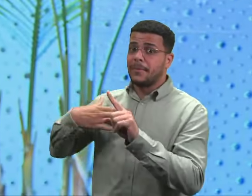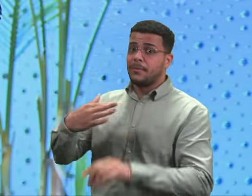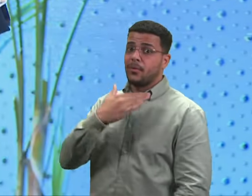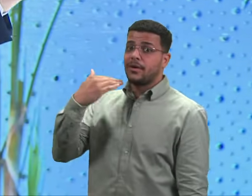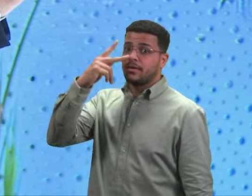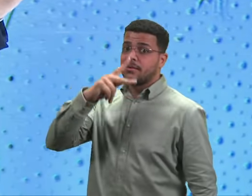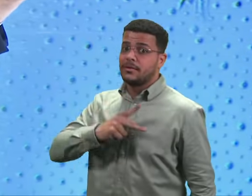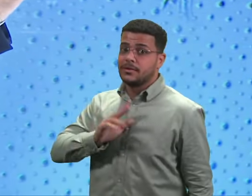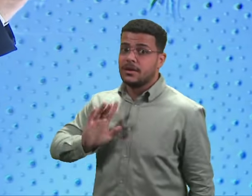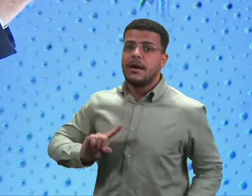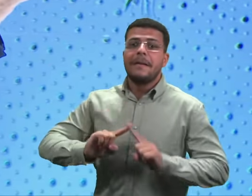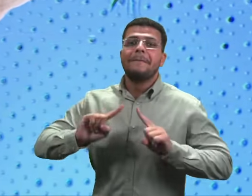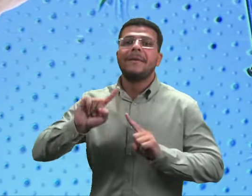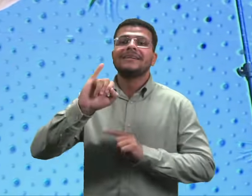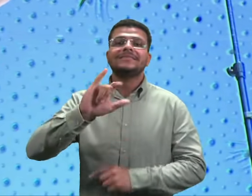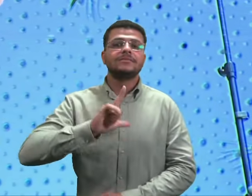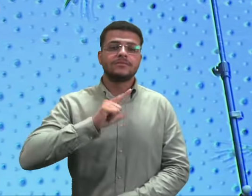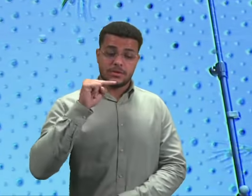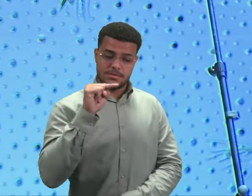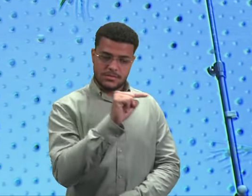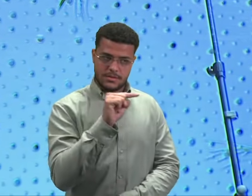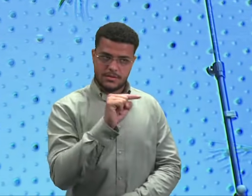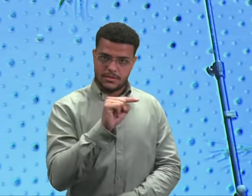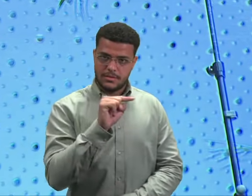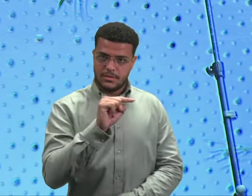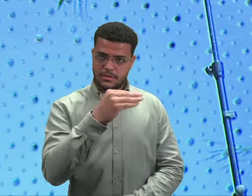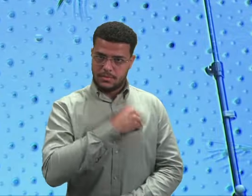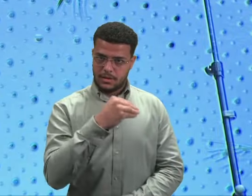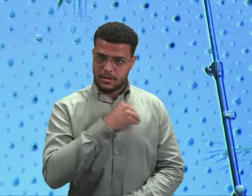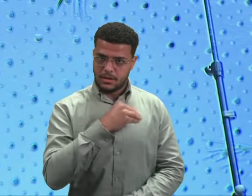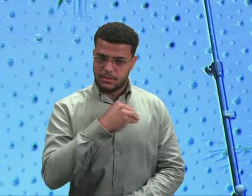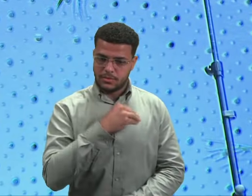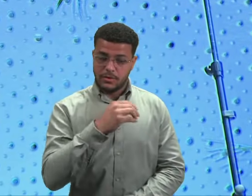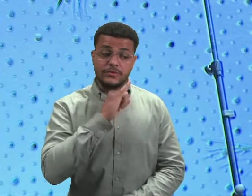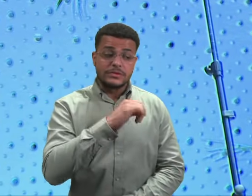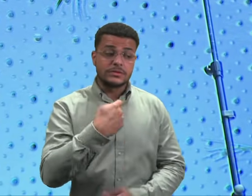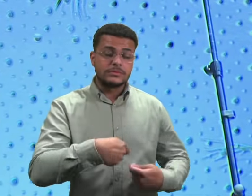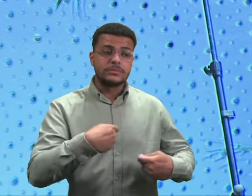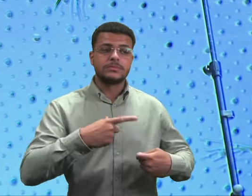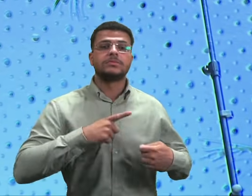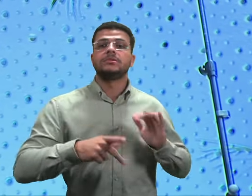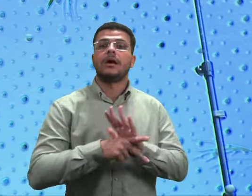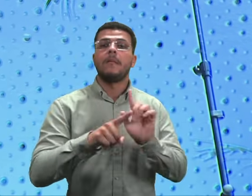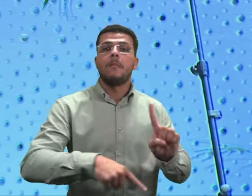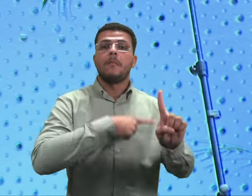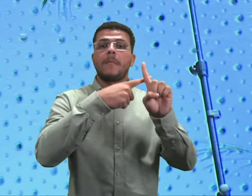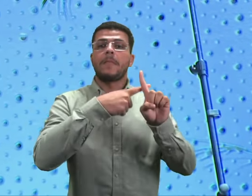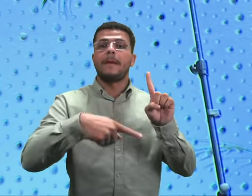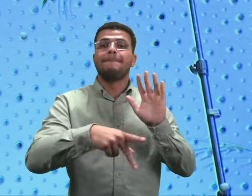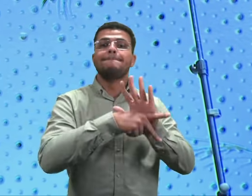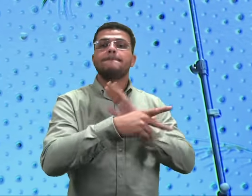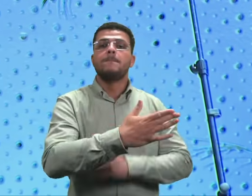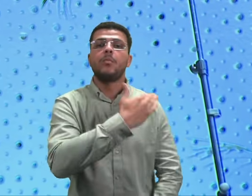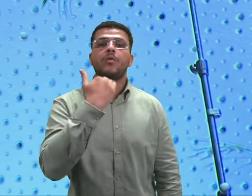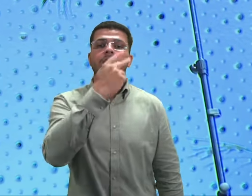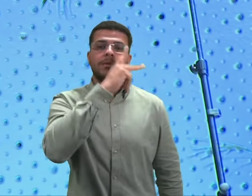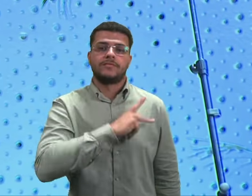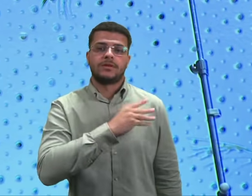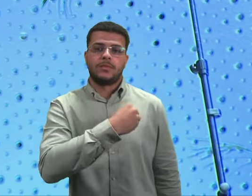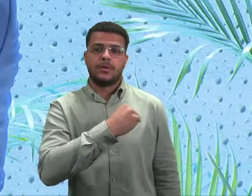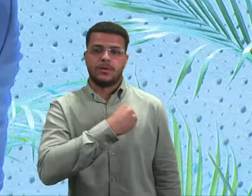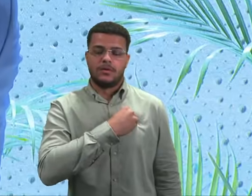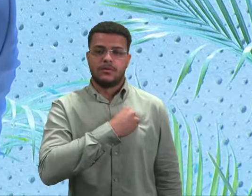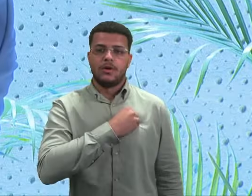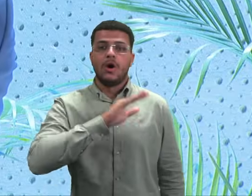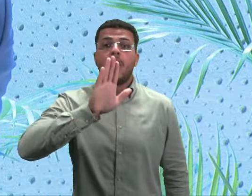assim: filho, se você quer ser meu discípulo, você tem que morrer para o eu, para as obras da carne. Igreja